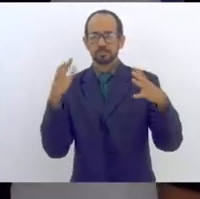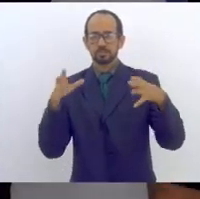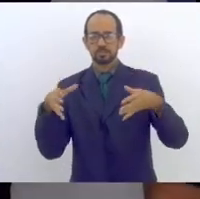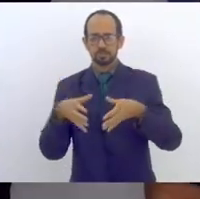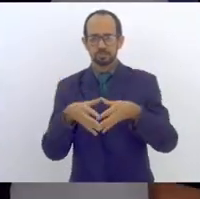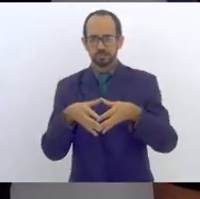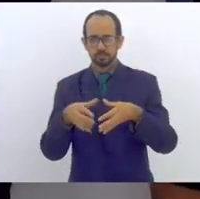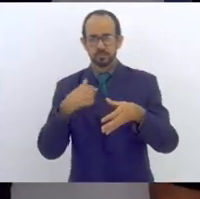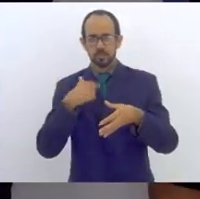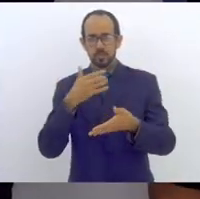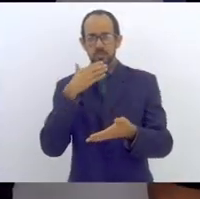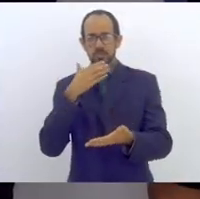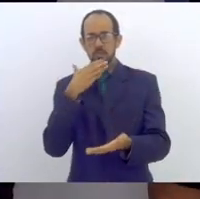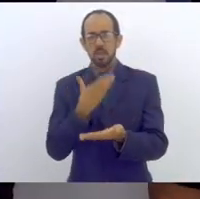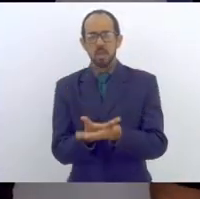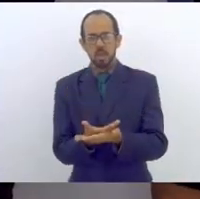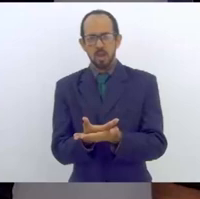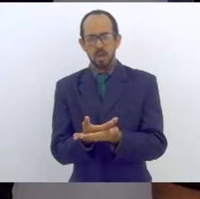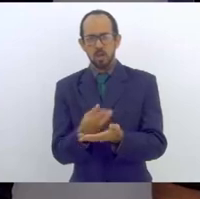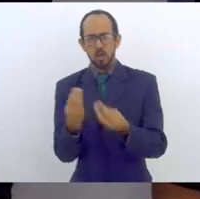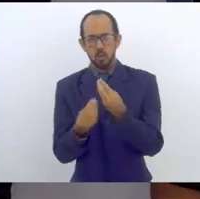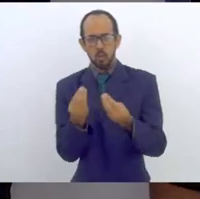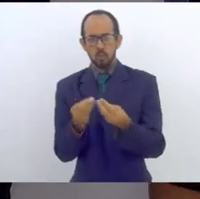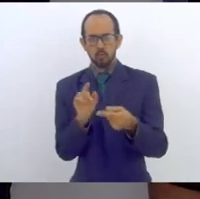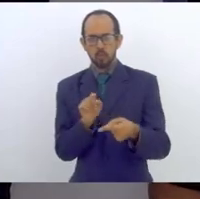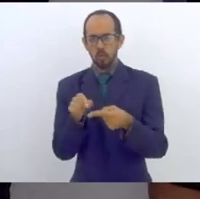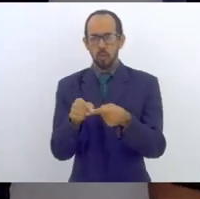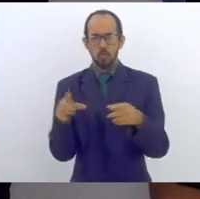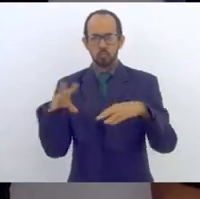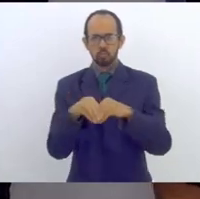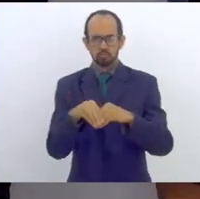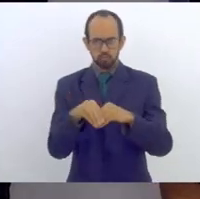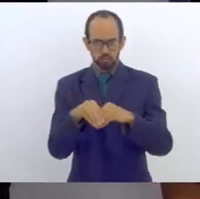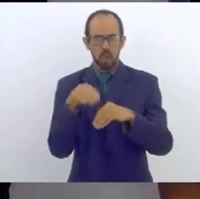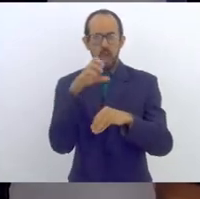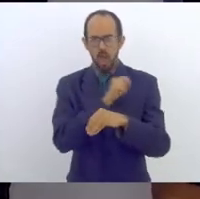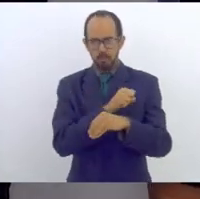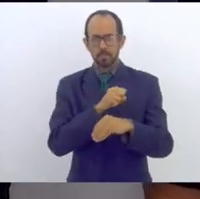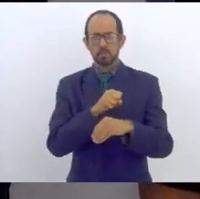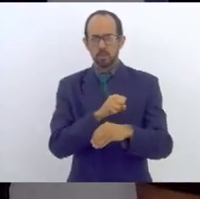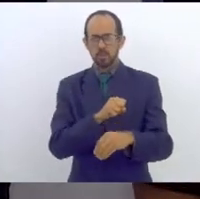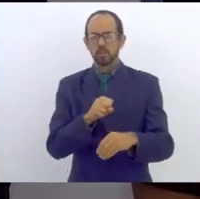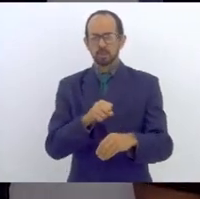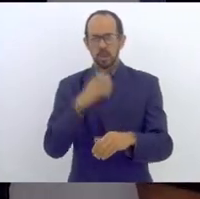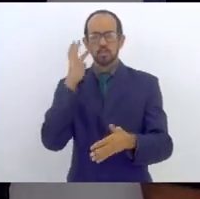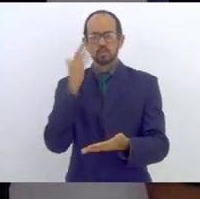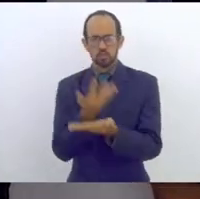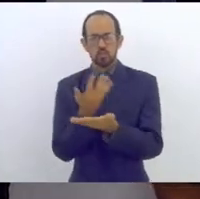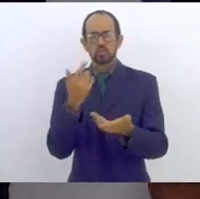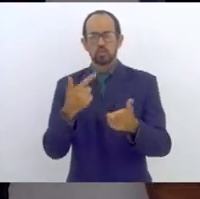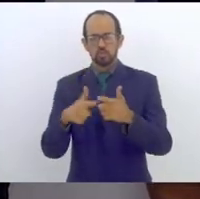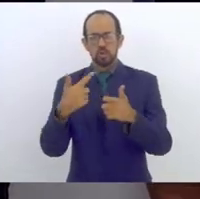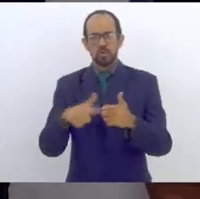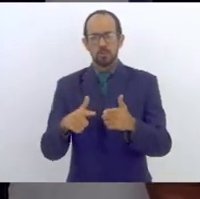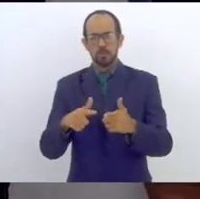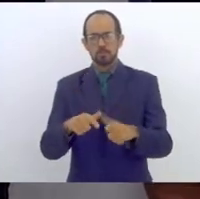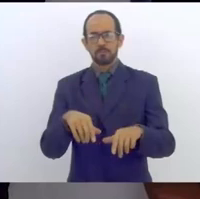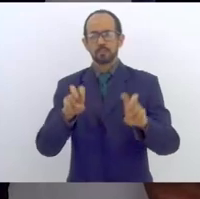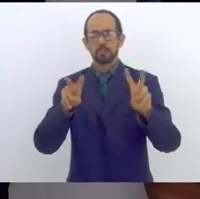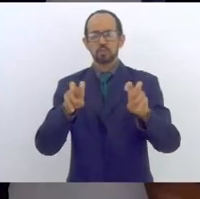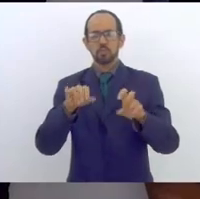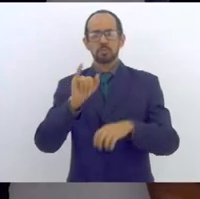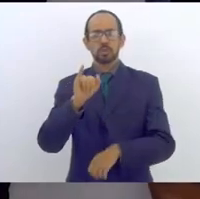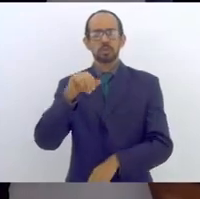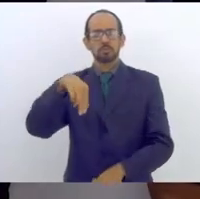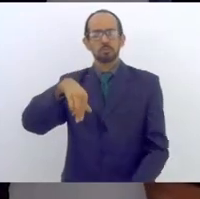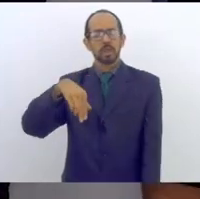me impressionou a objetividade tem que ser objetivo para resolver o problema Eu fiquei impressionado com a capacidade de resolução que teve em relação ao ml a pergunta